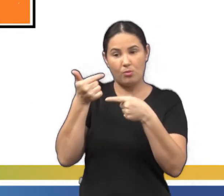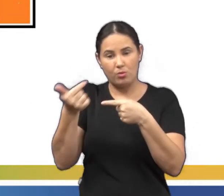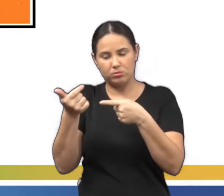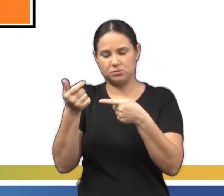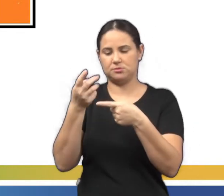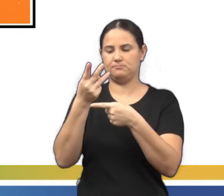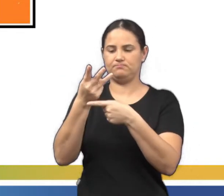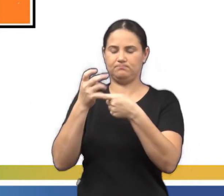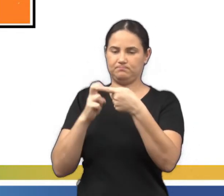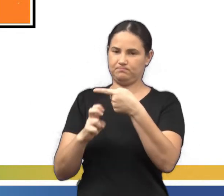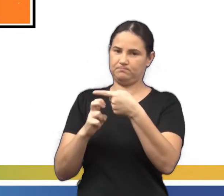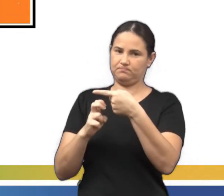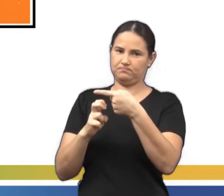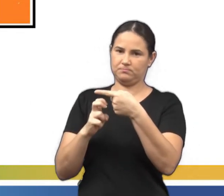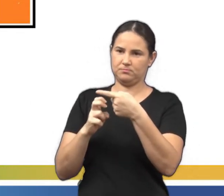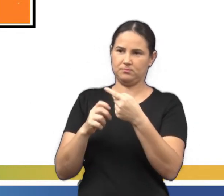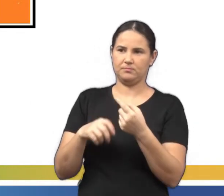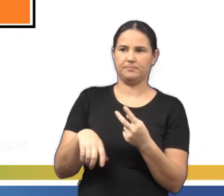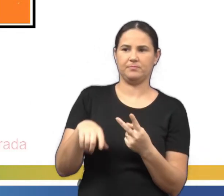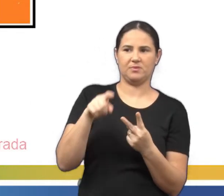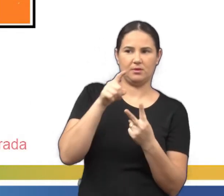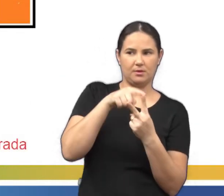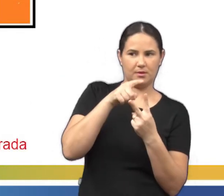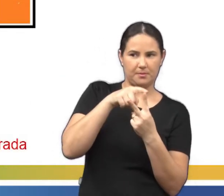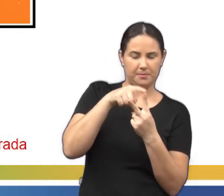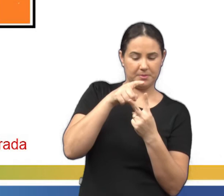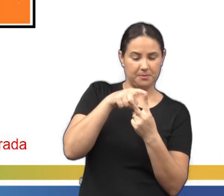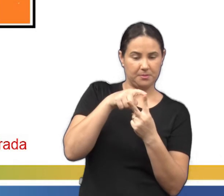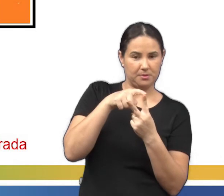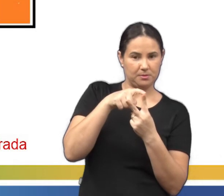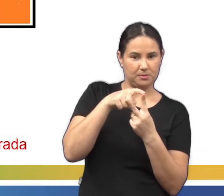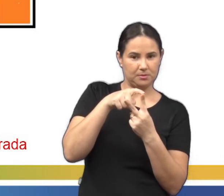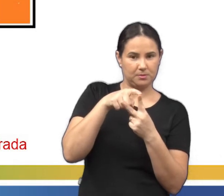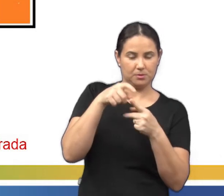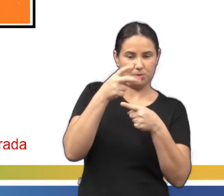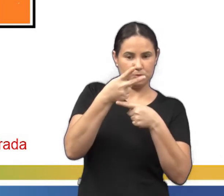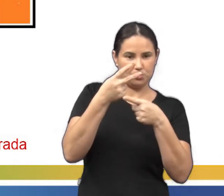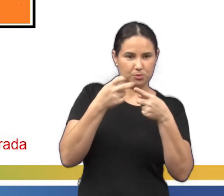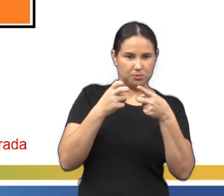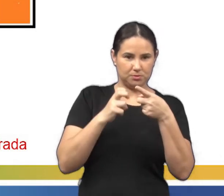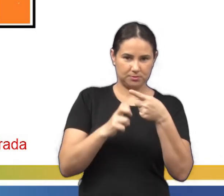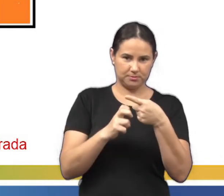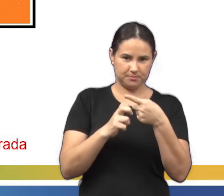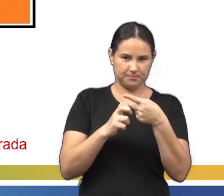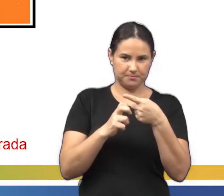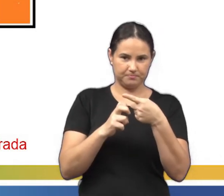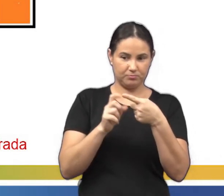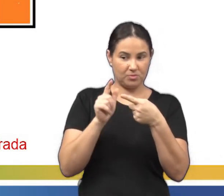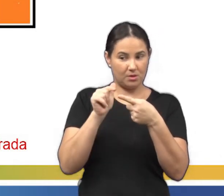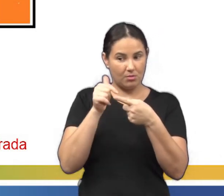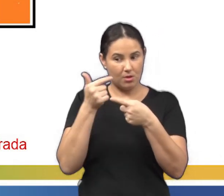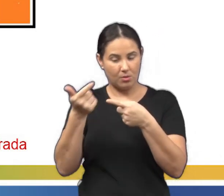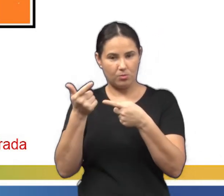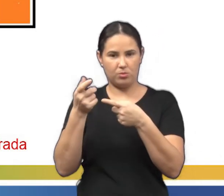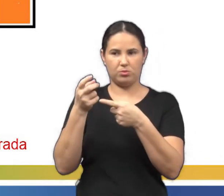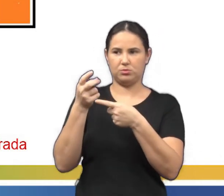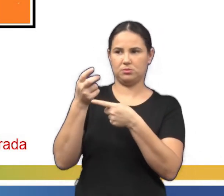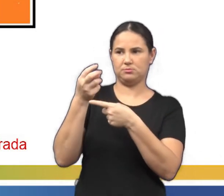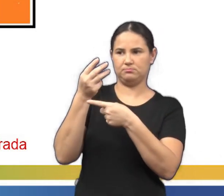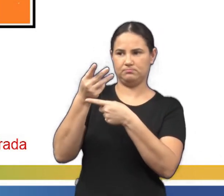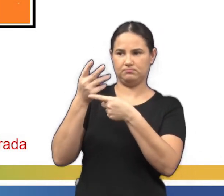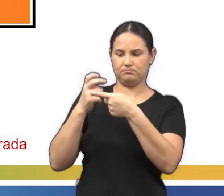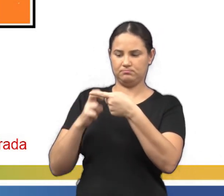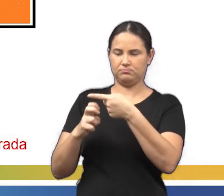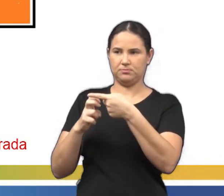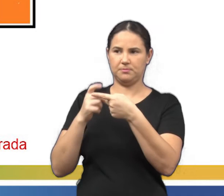aqui, ó, a primeira, 2 quintos da estrada. A segunda, 3 quintos da estrada. Aí, eu vou